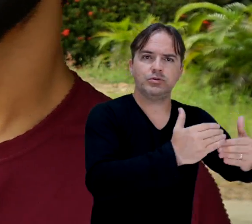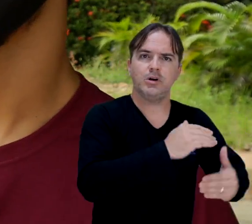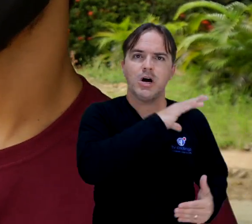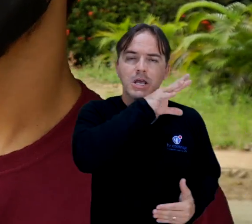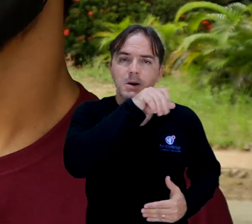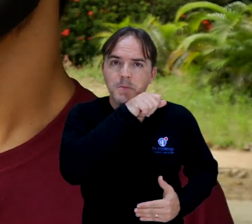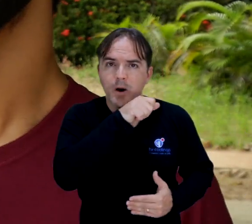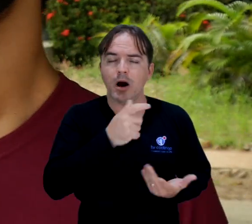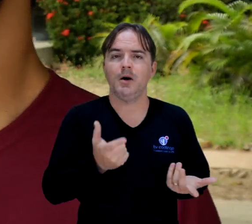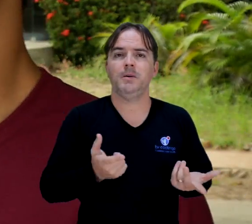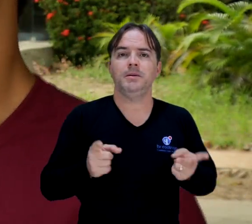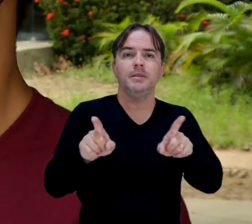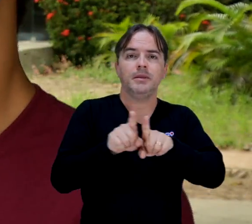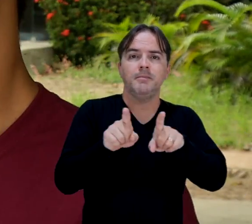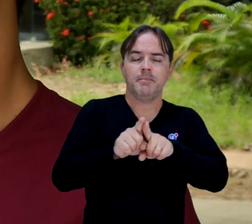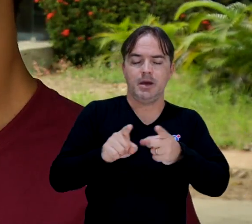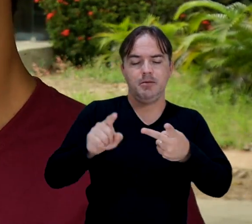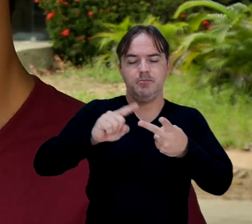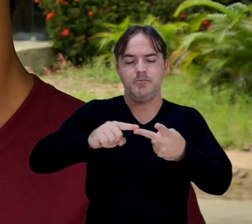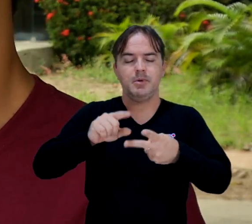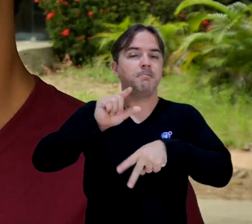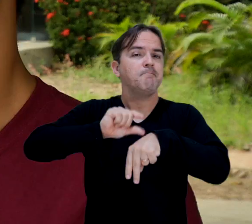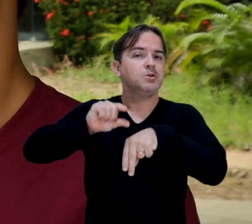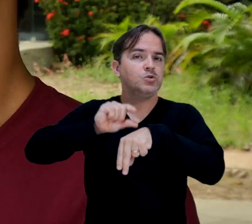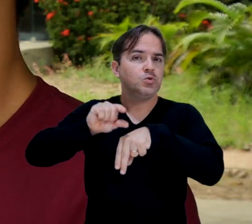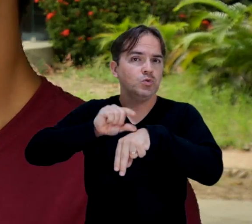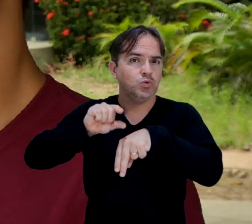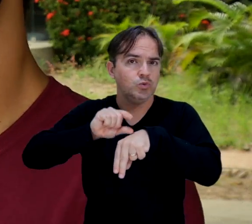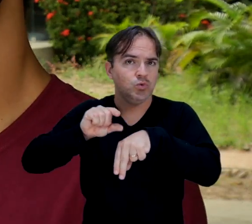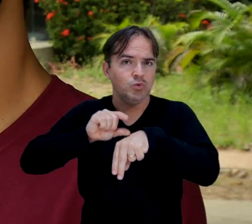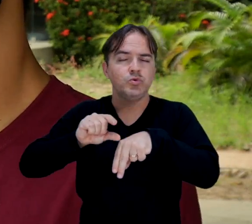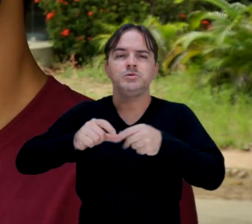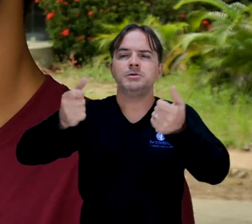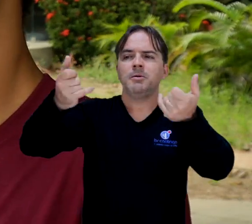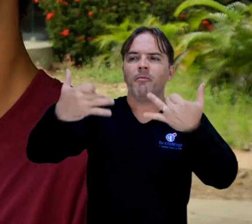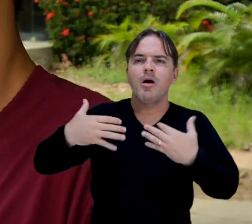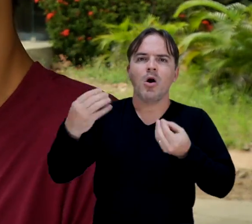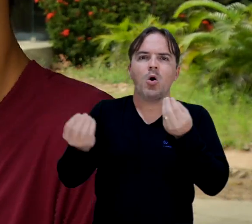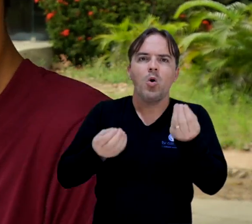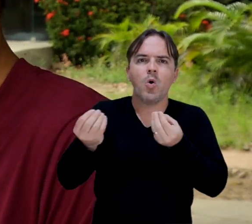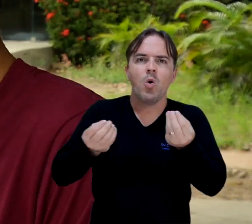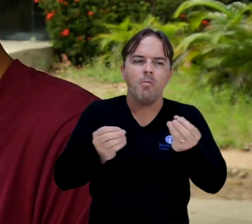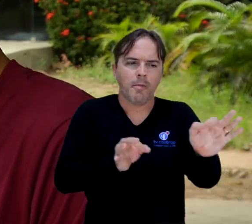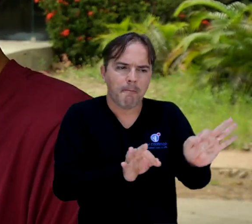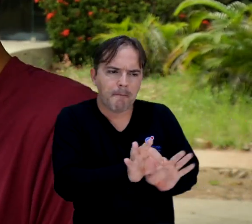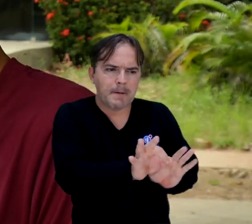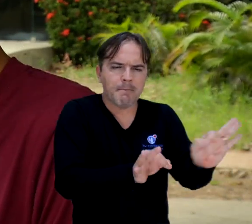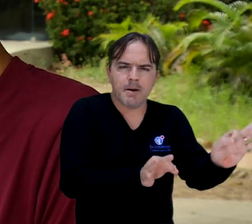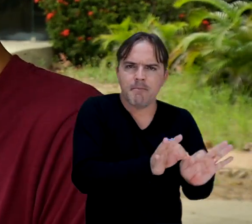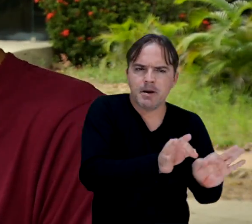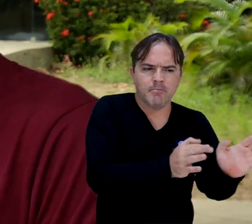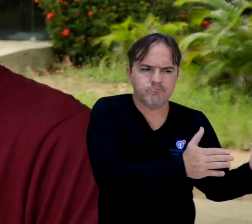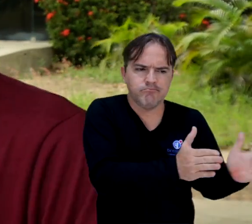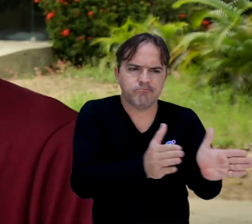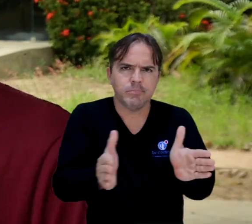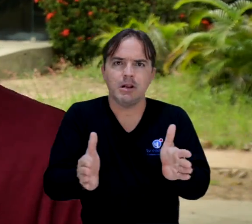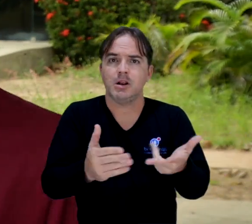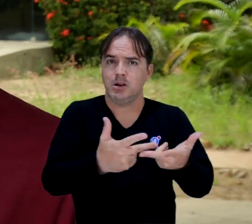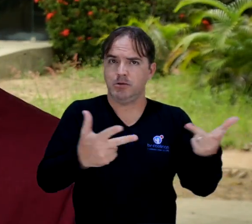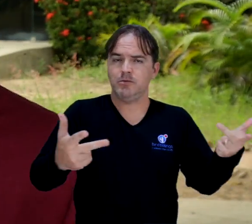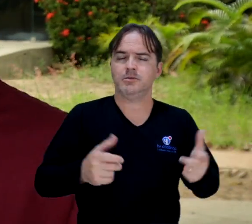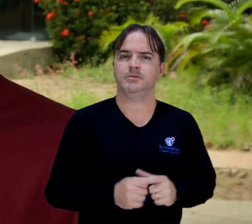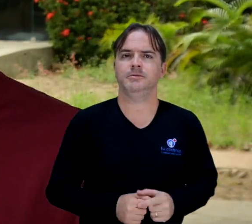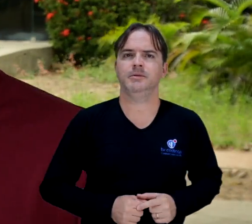da produção animal. A gente vai ter minicursos explicando os principais manejos que se podem ter dentro de algumas